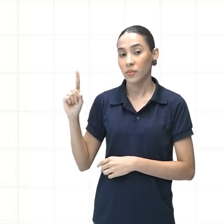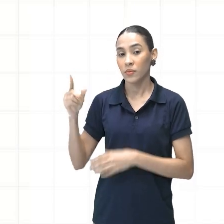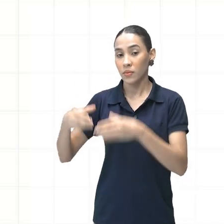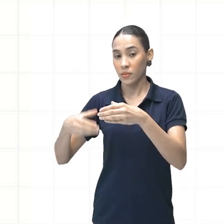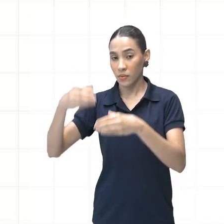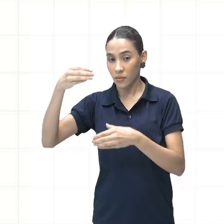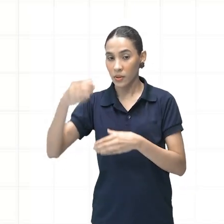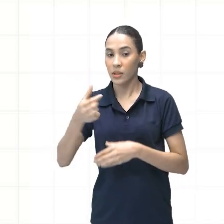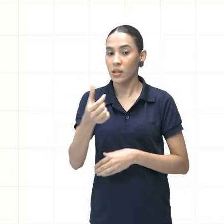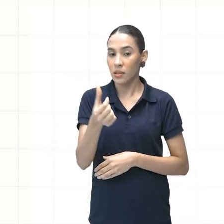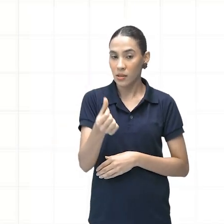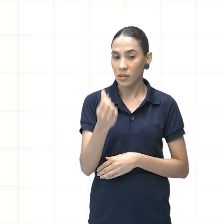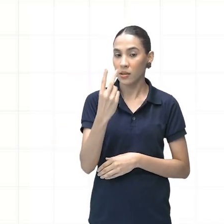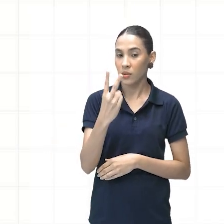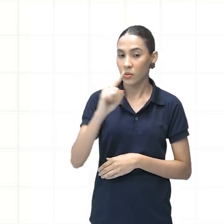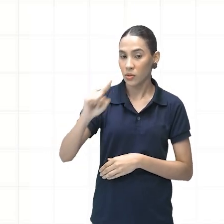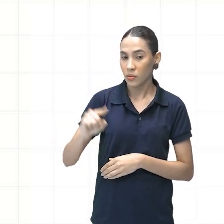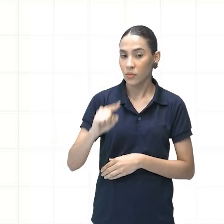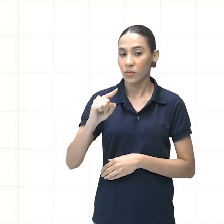quanto?